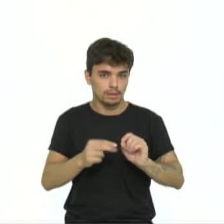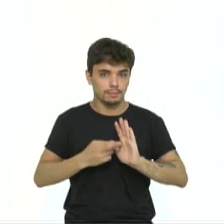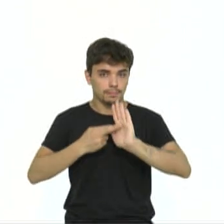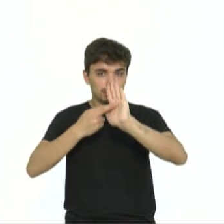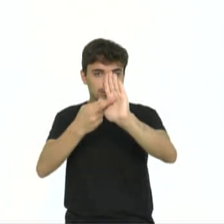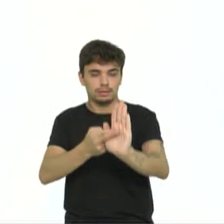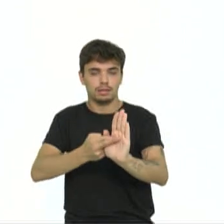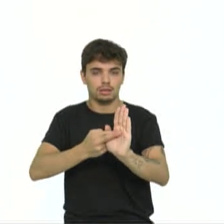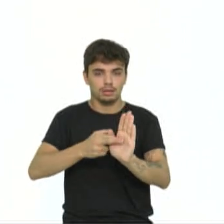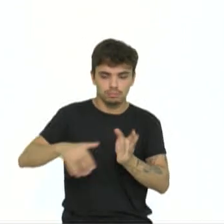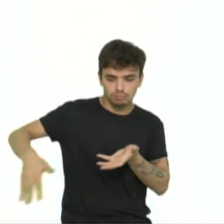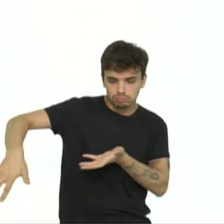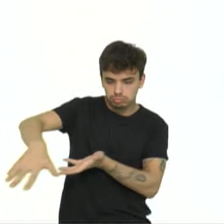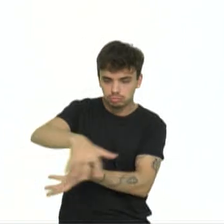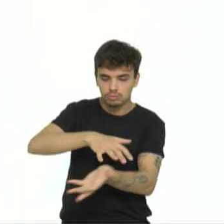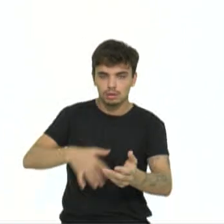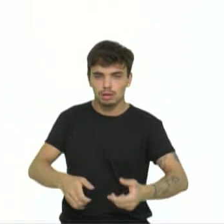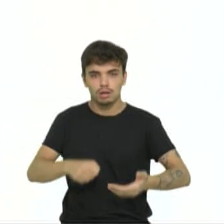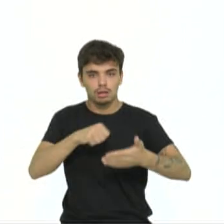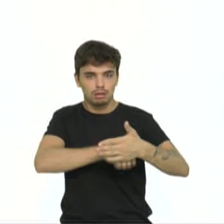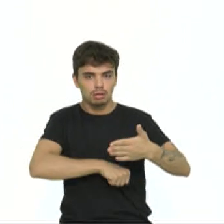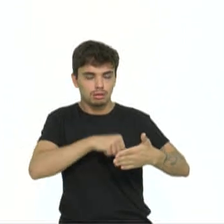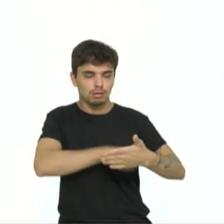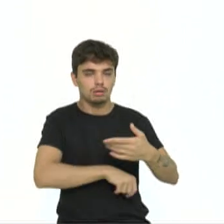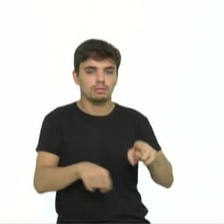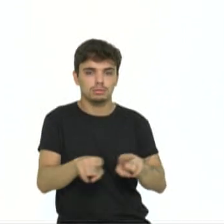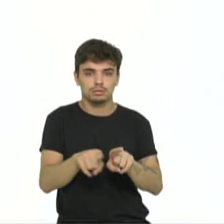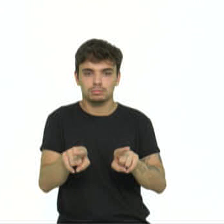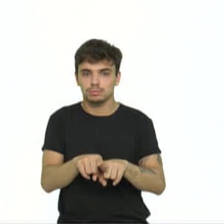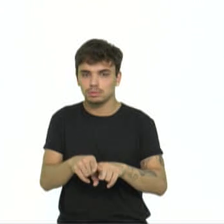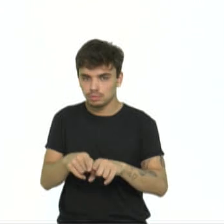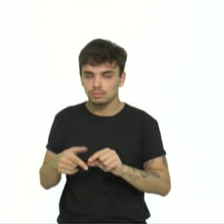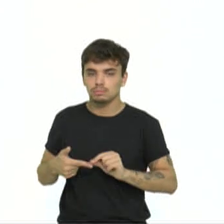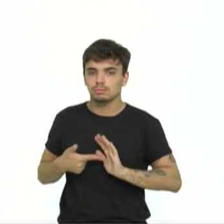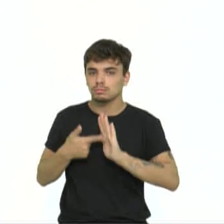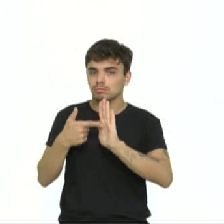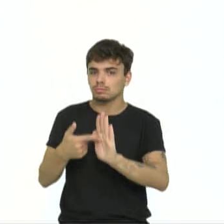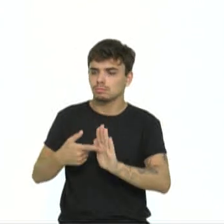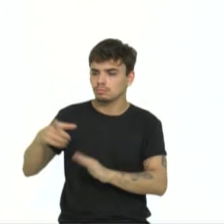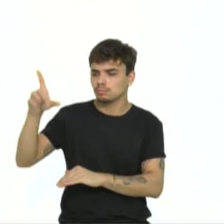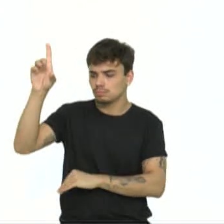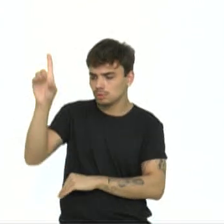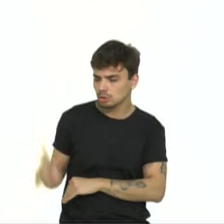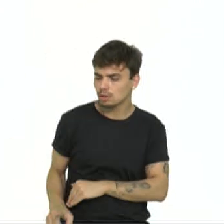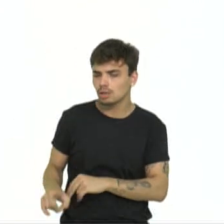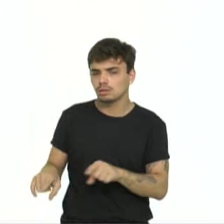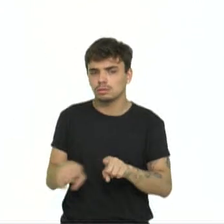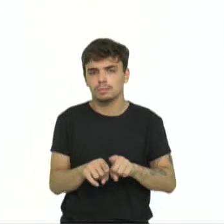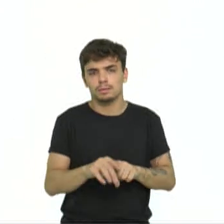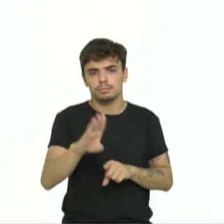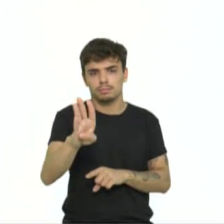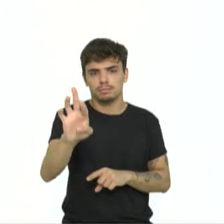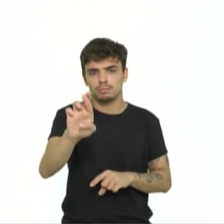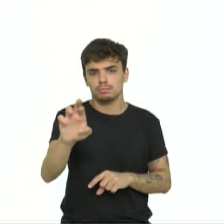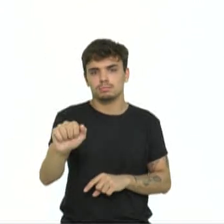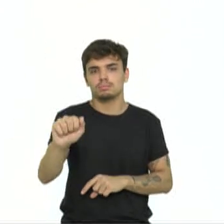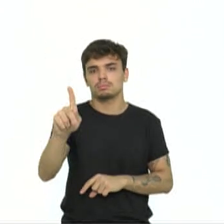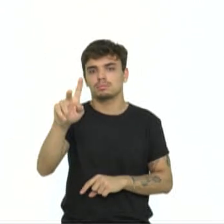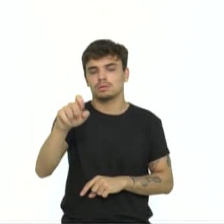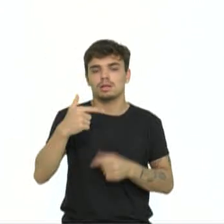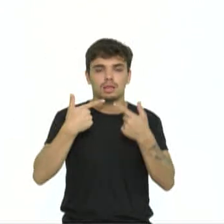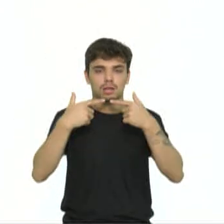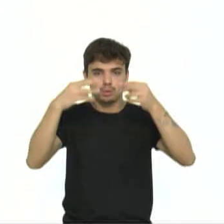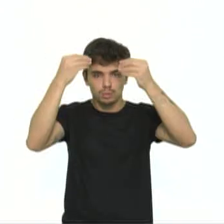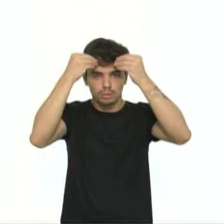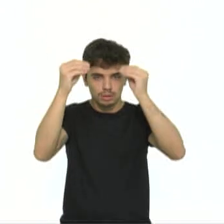um movimento de luta e afirmação de direitos. A breakdance é a linguagem artística dentro